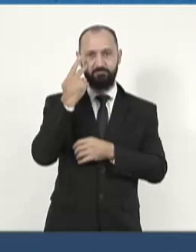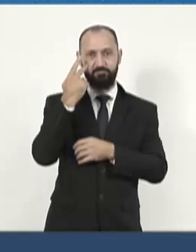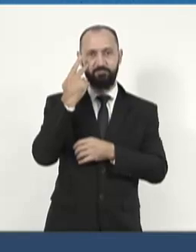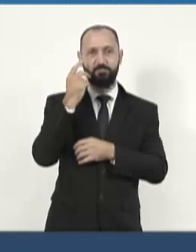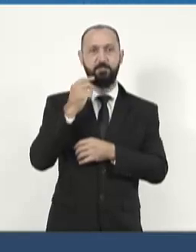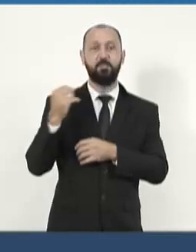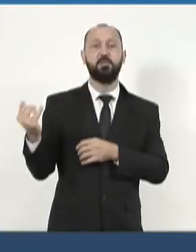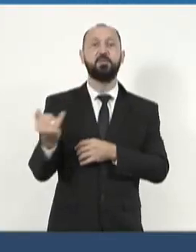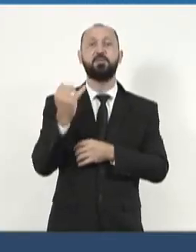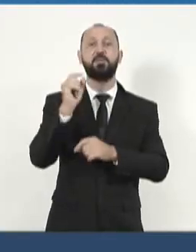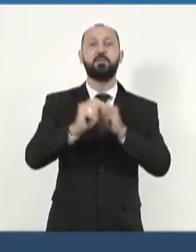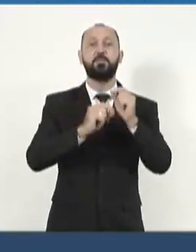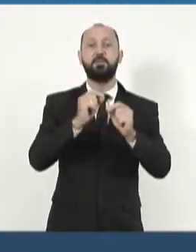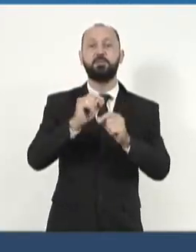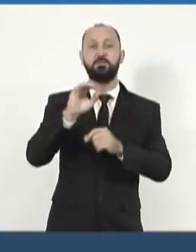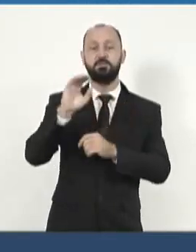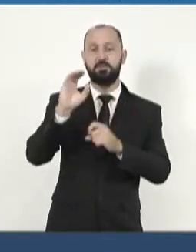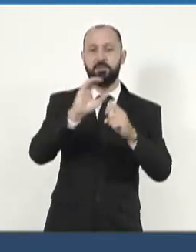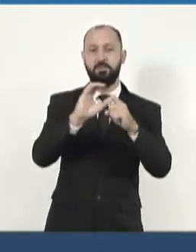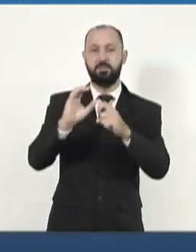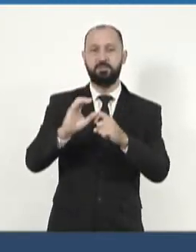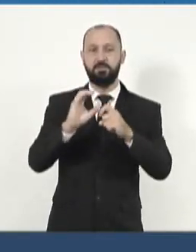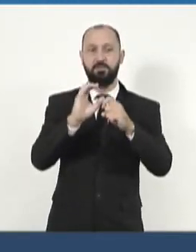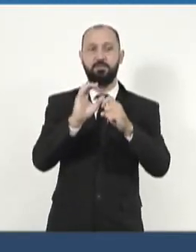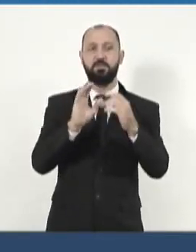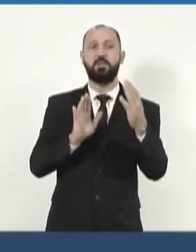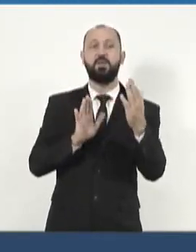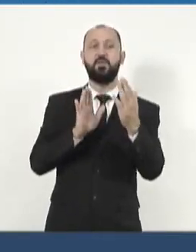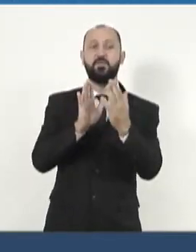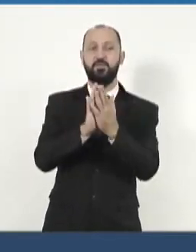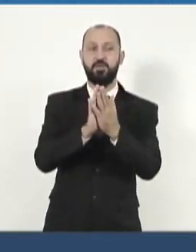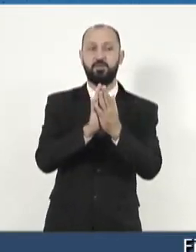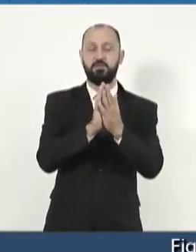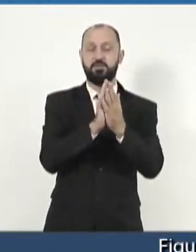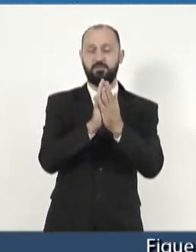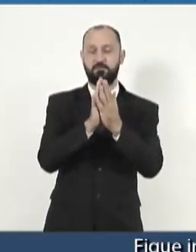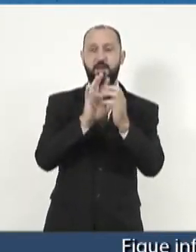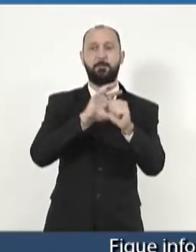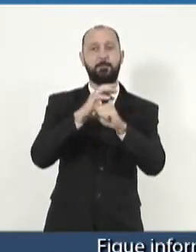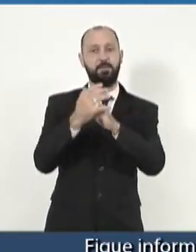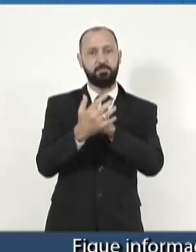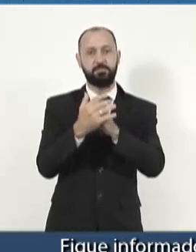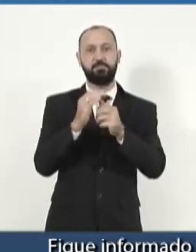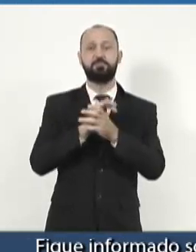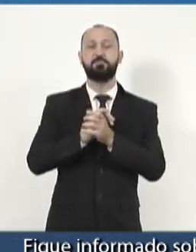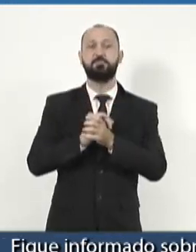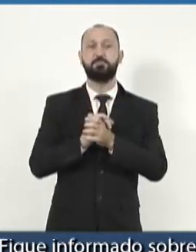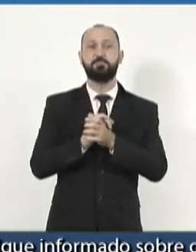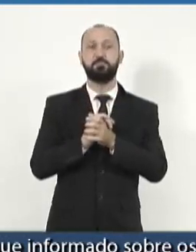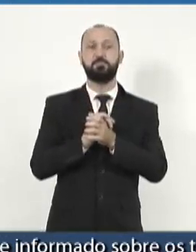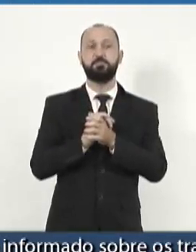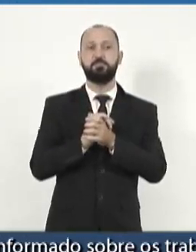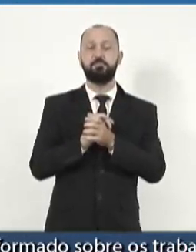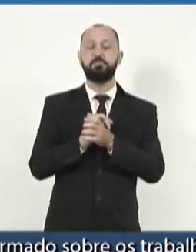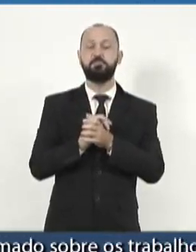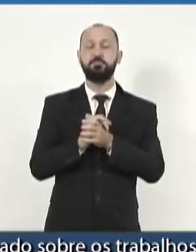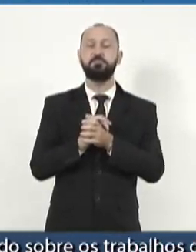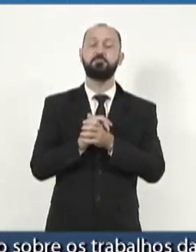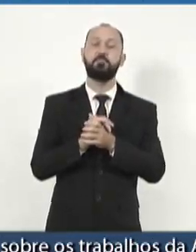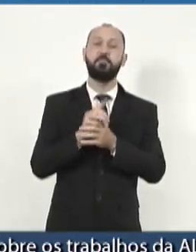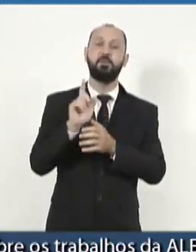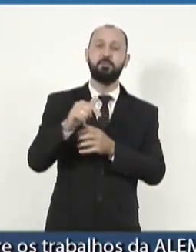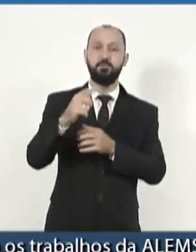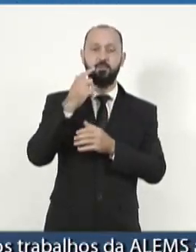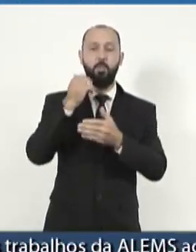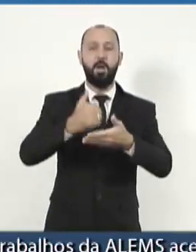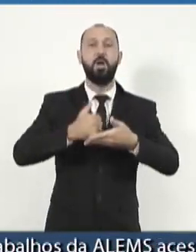Davi, deputado Roberto Rachoca, deputado Lomes Machado, junto com o presidente